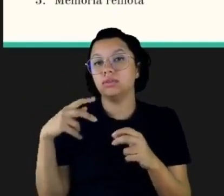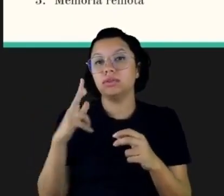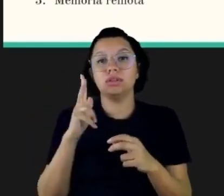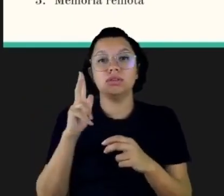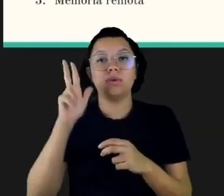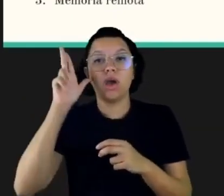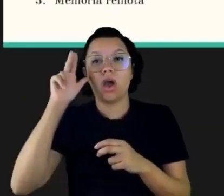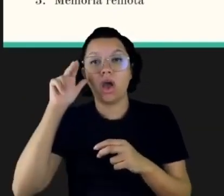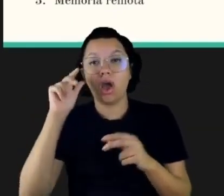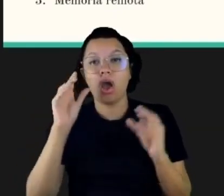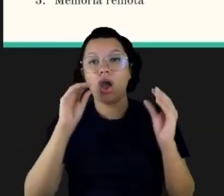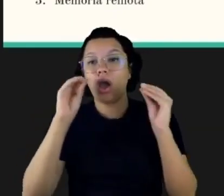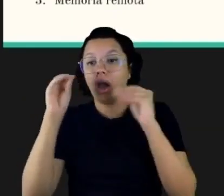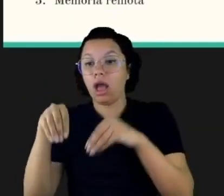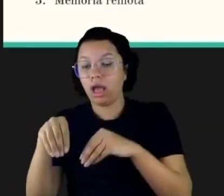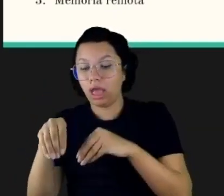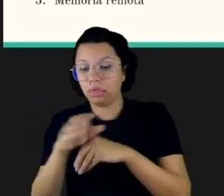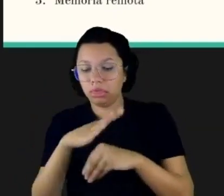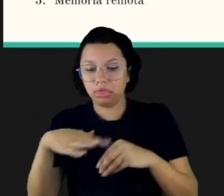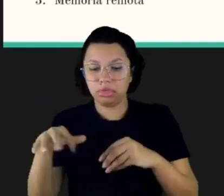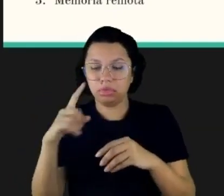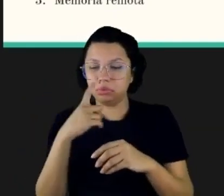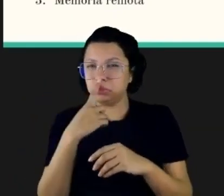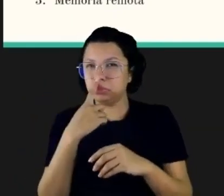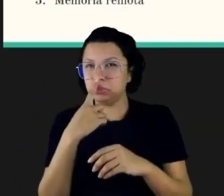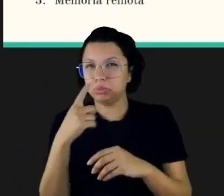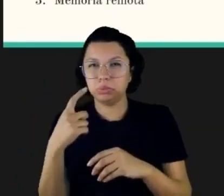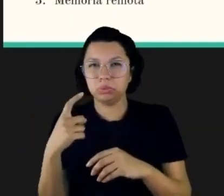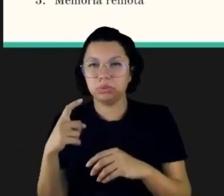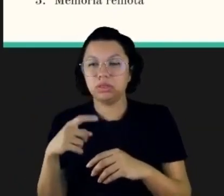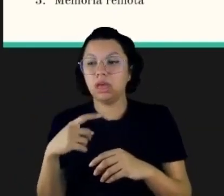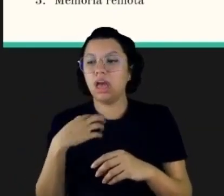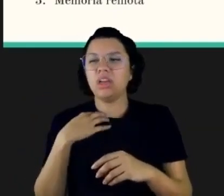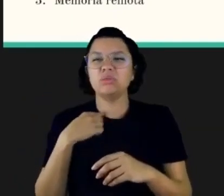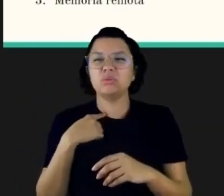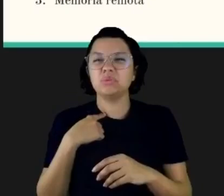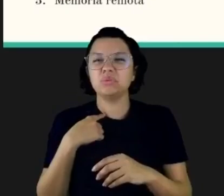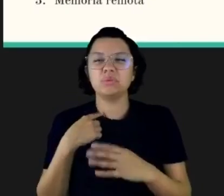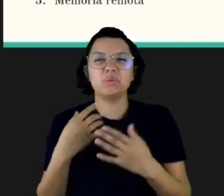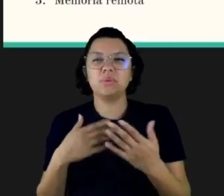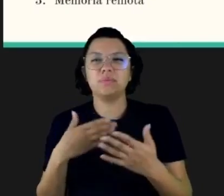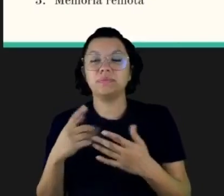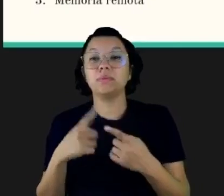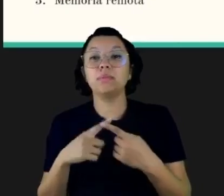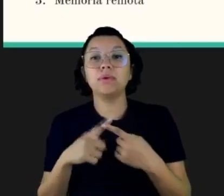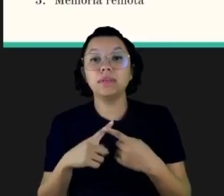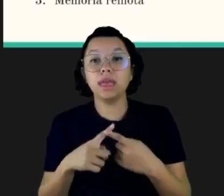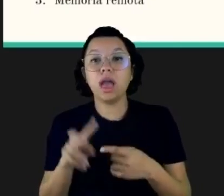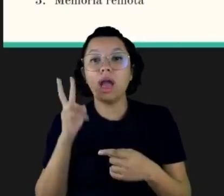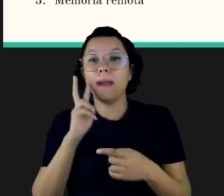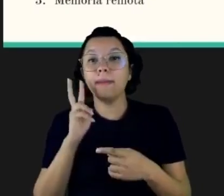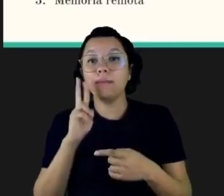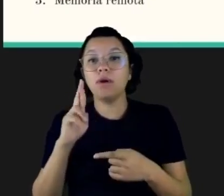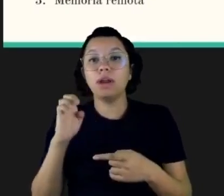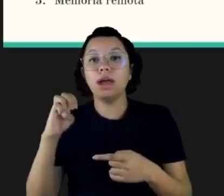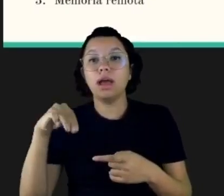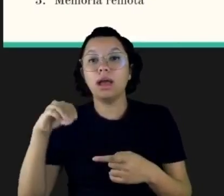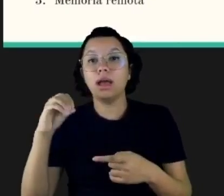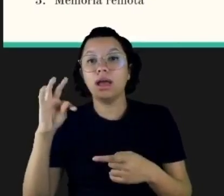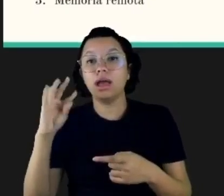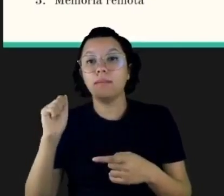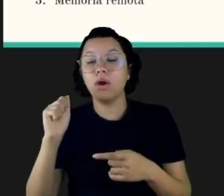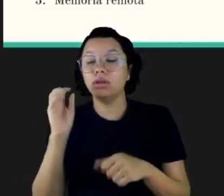de detalhes, e te conta isso 50 vezes. Porque a memória remota está preservada, e a memória recente não